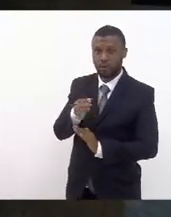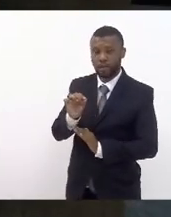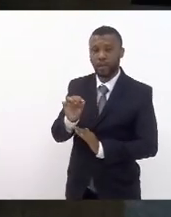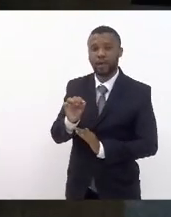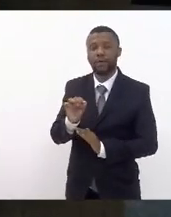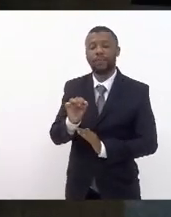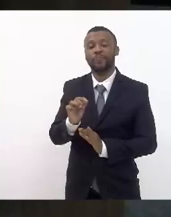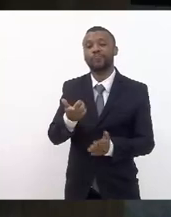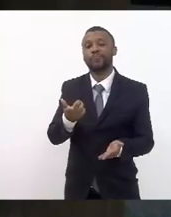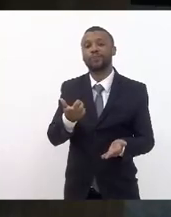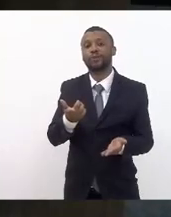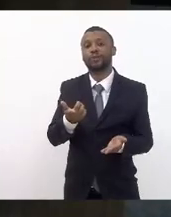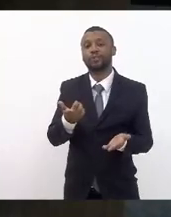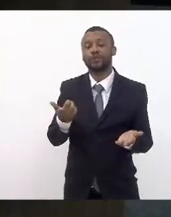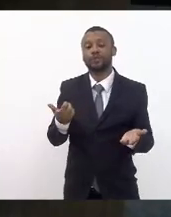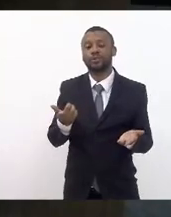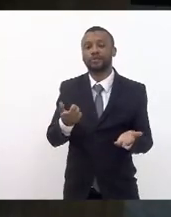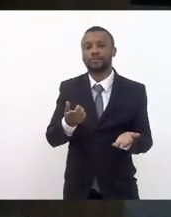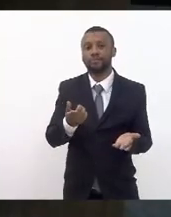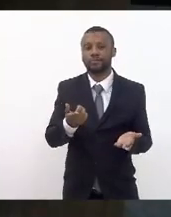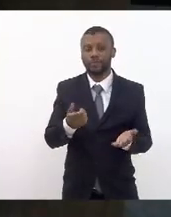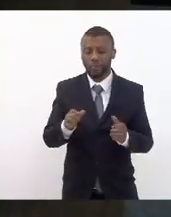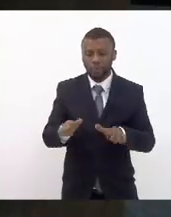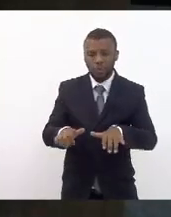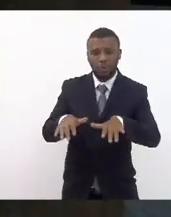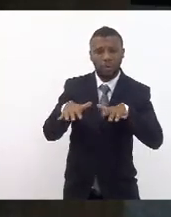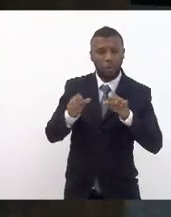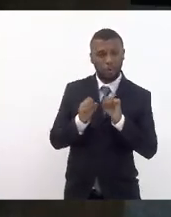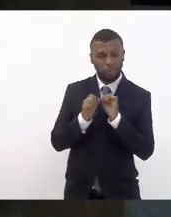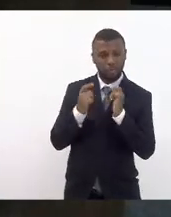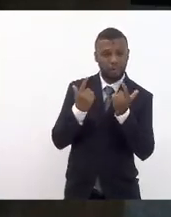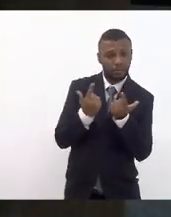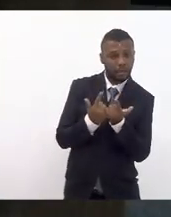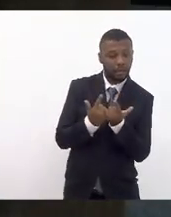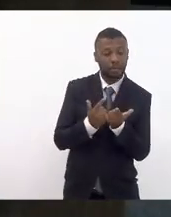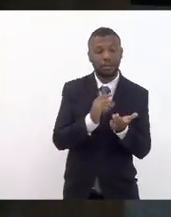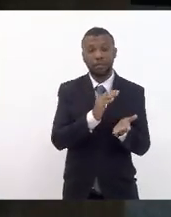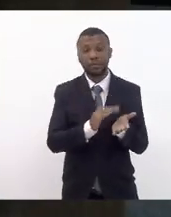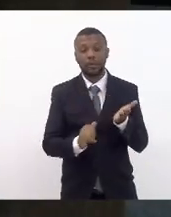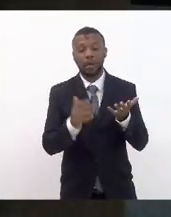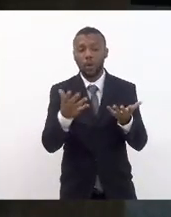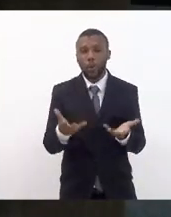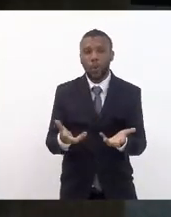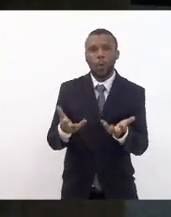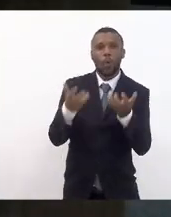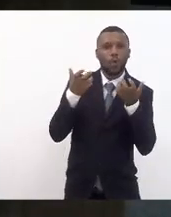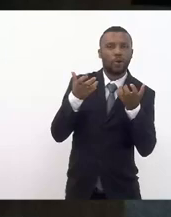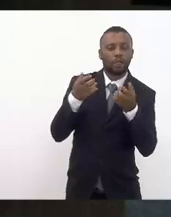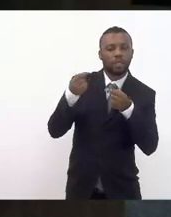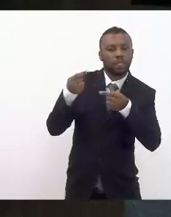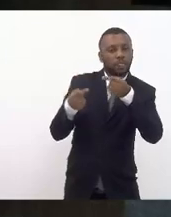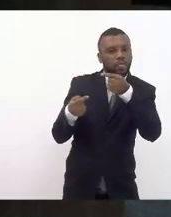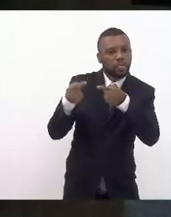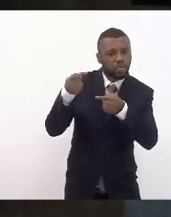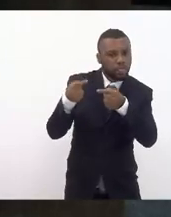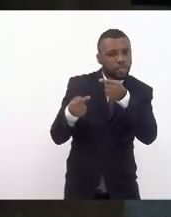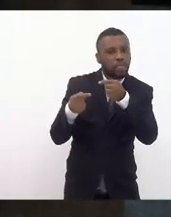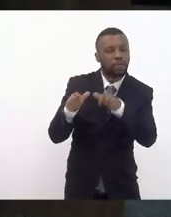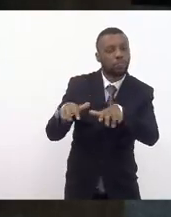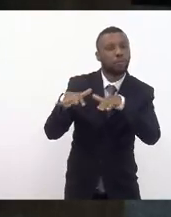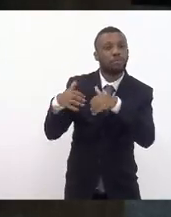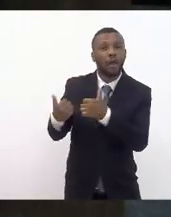tira do parlamento o destaque que ele vinha tendo de